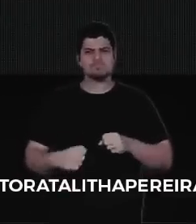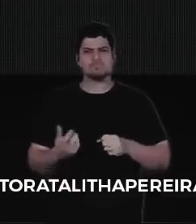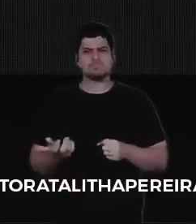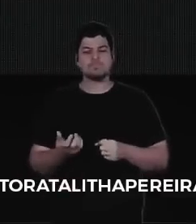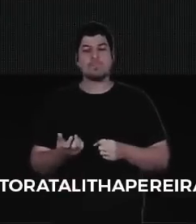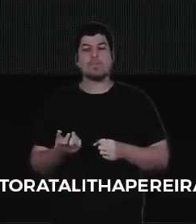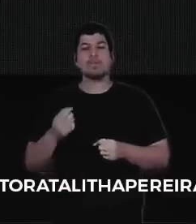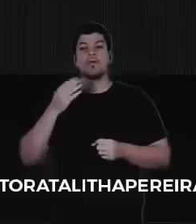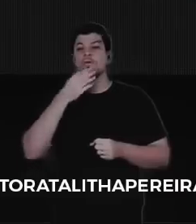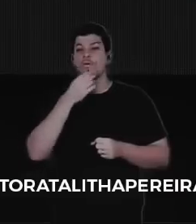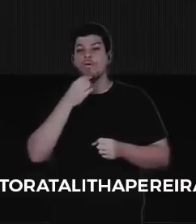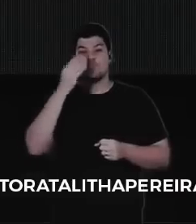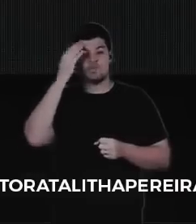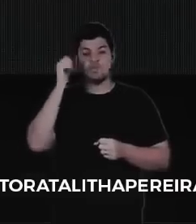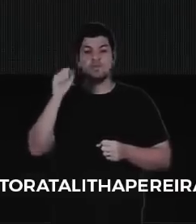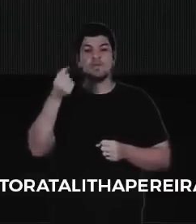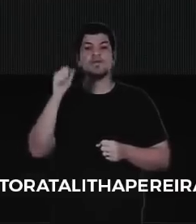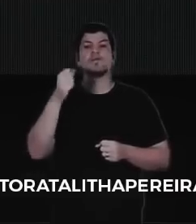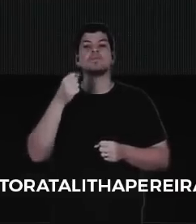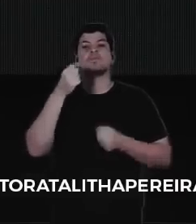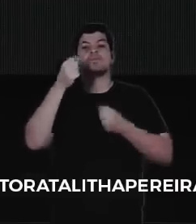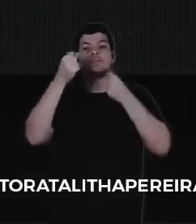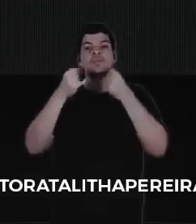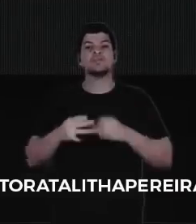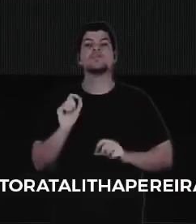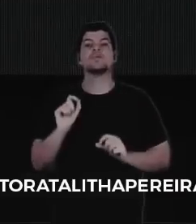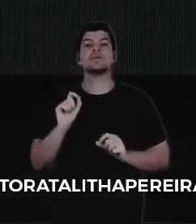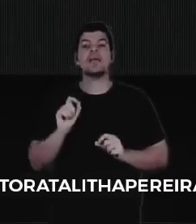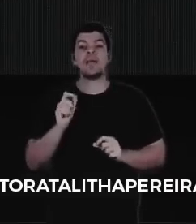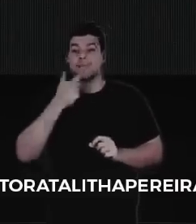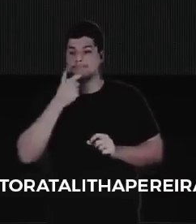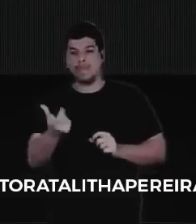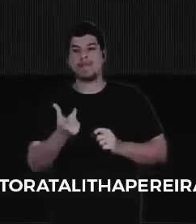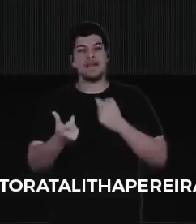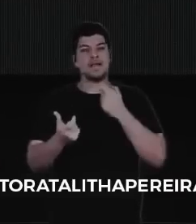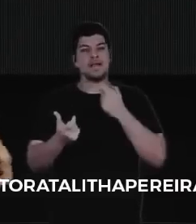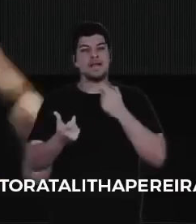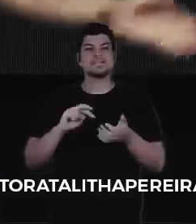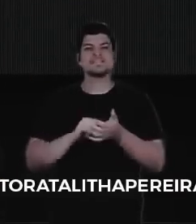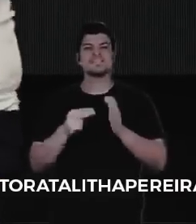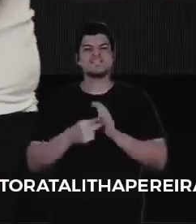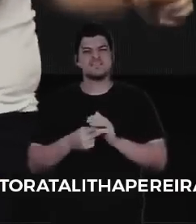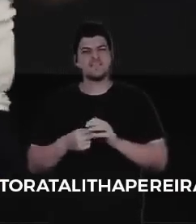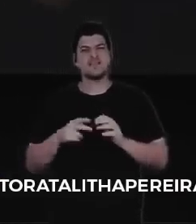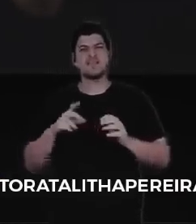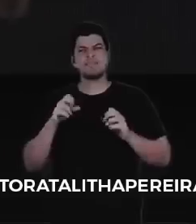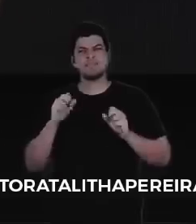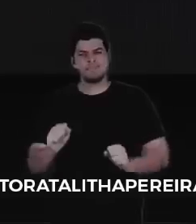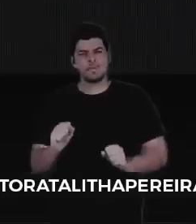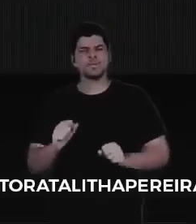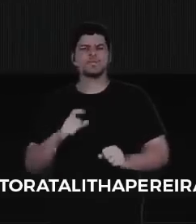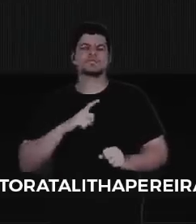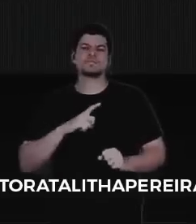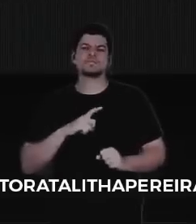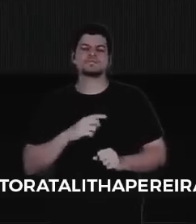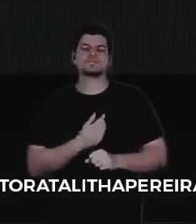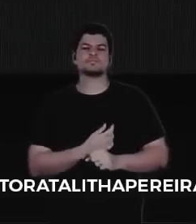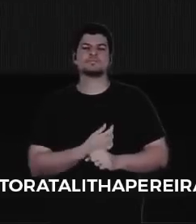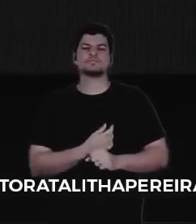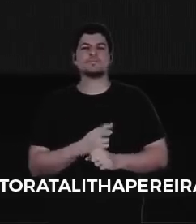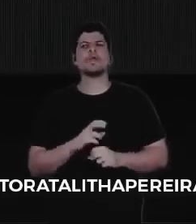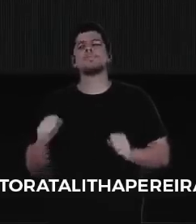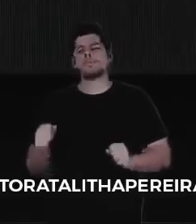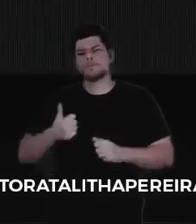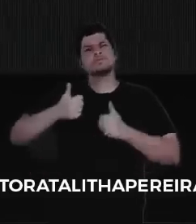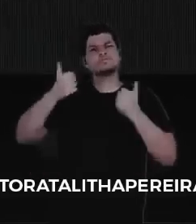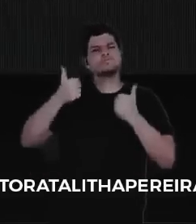intensidade que as palavras elas possuem. As palavras têm um poder positivo? Claro que tem, mas ao mesmo tempo tem um